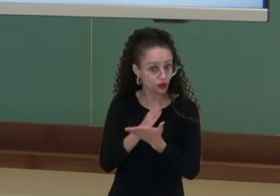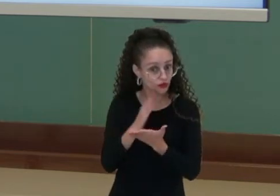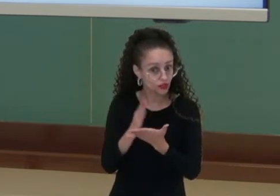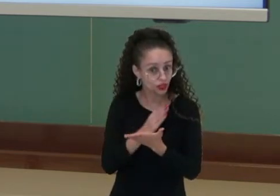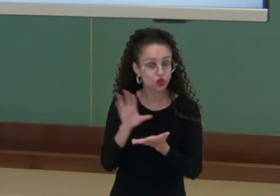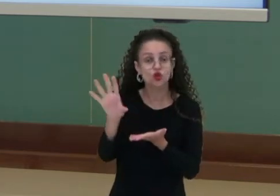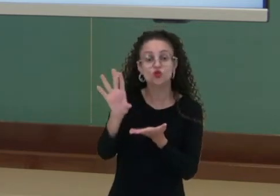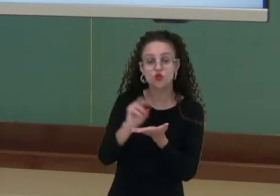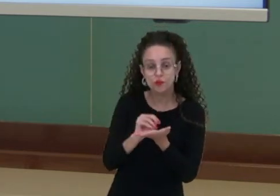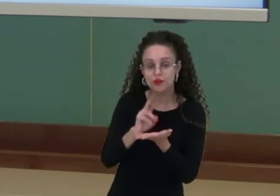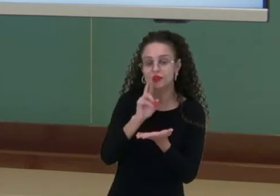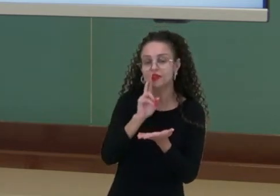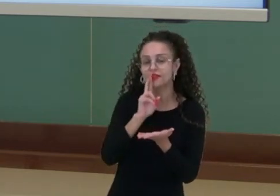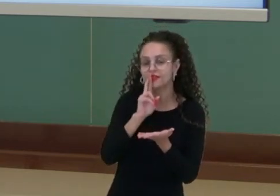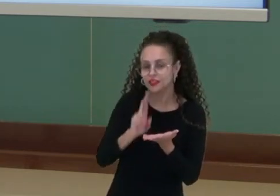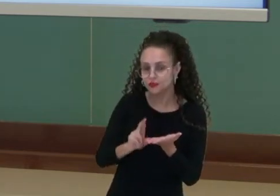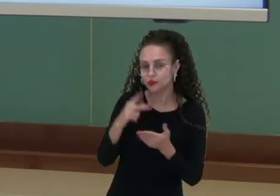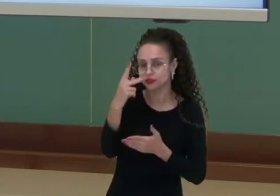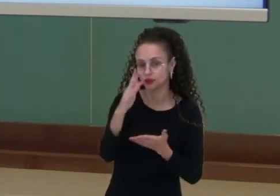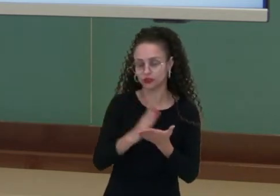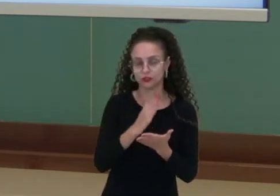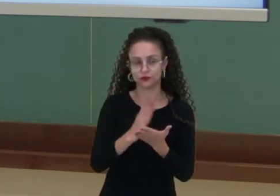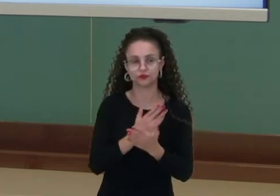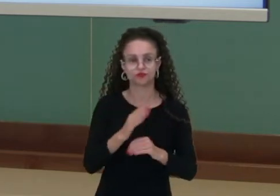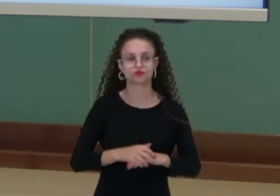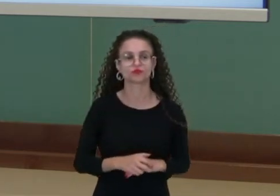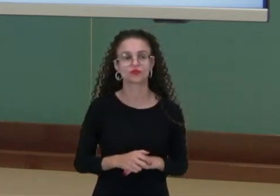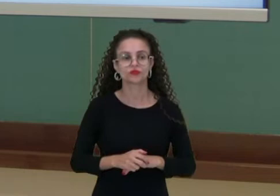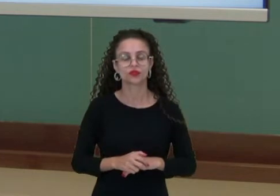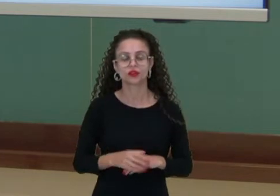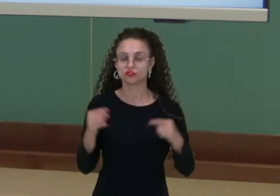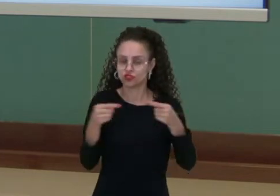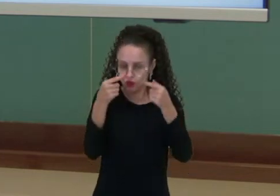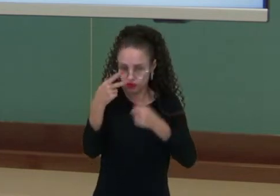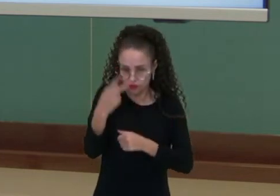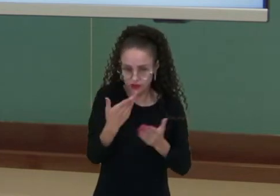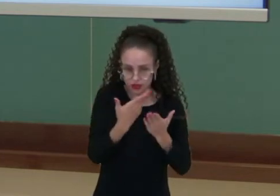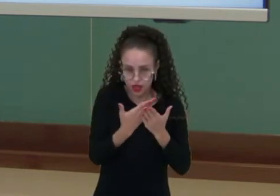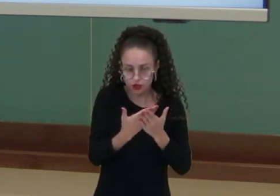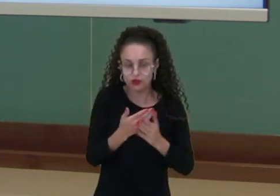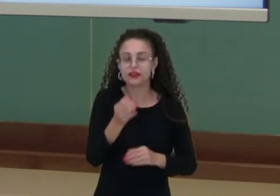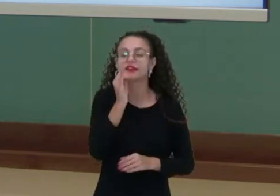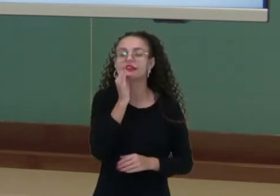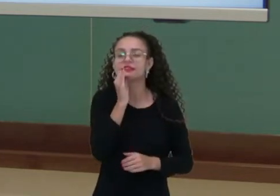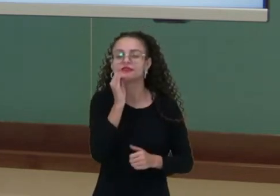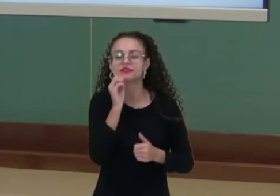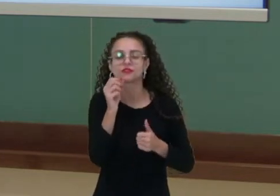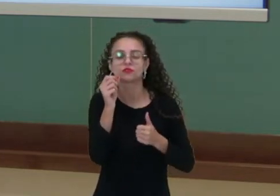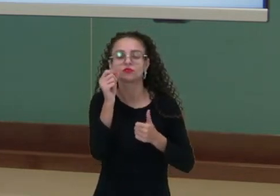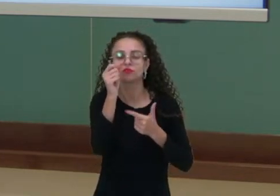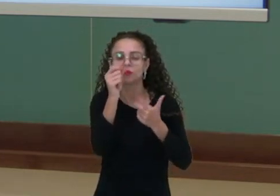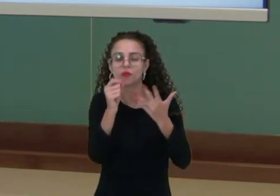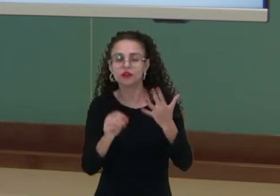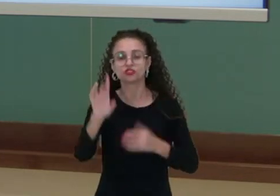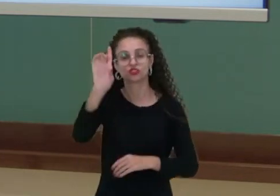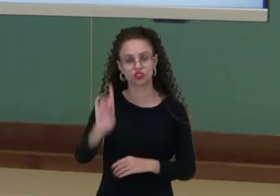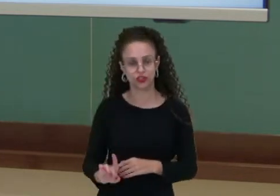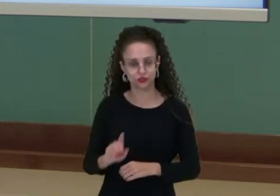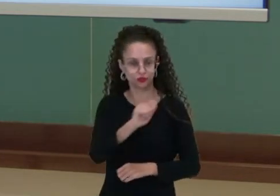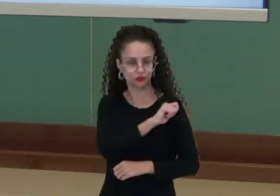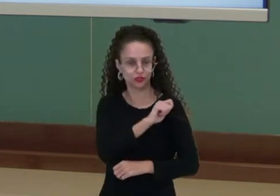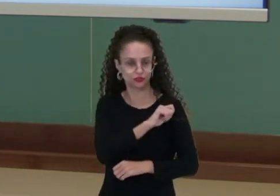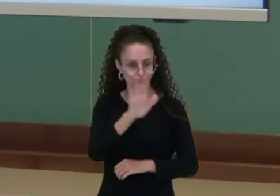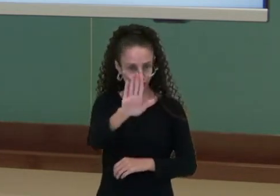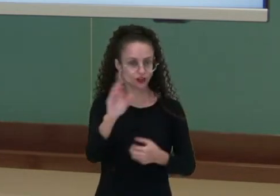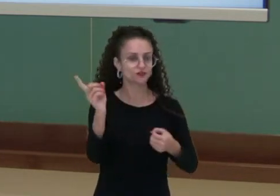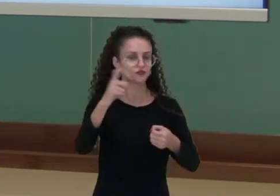copie a pergunta e responda em seu caderno. De acordo com nossa aula, cite alguns direitos dos alunos. Daqui a